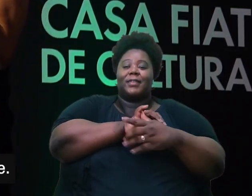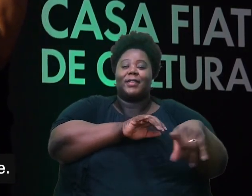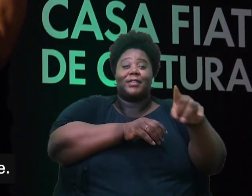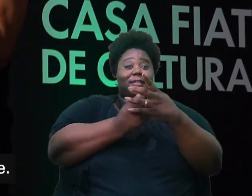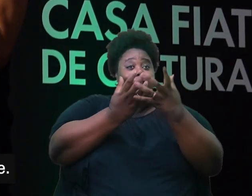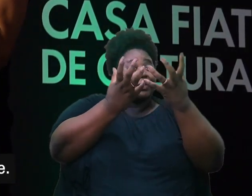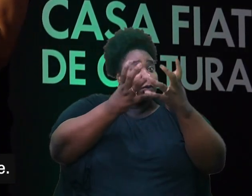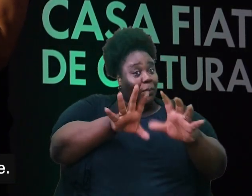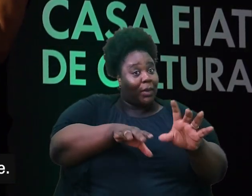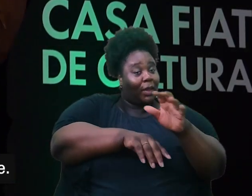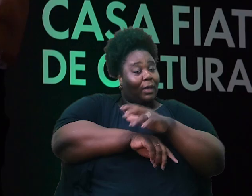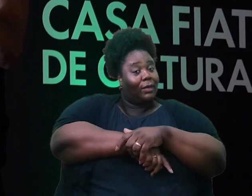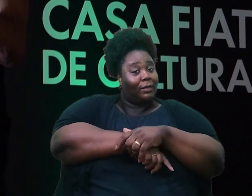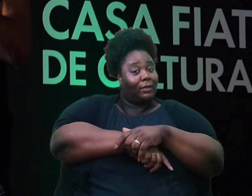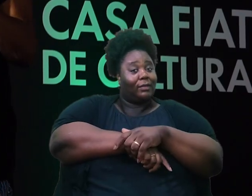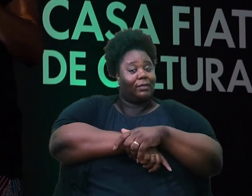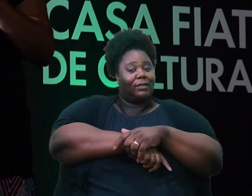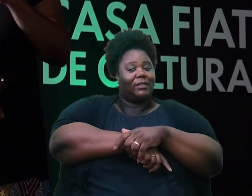fazer a síncope, né?